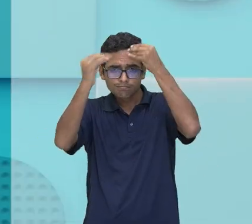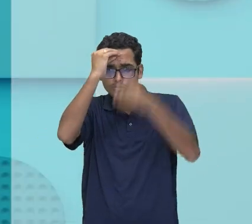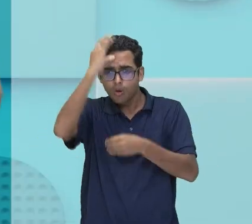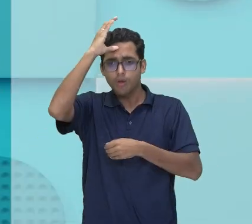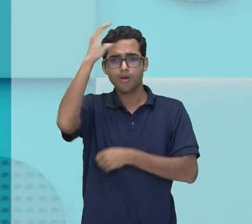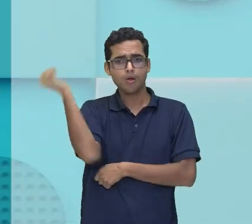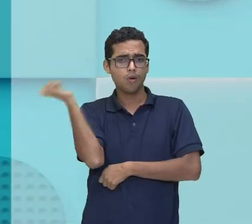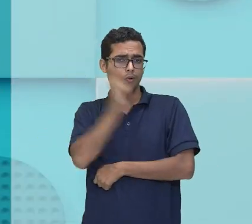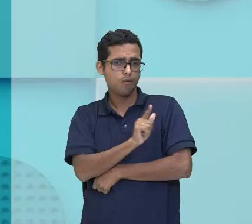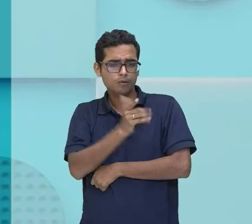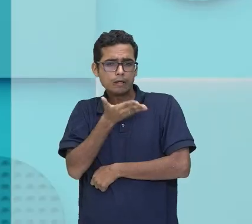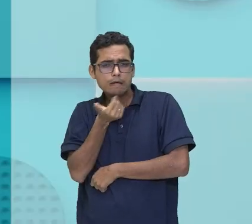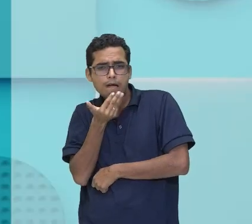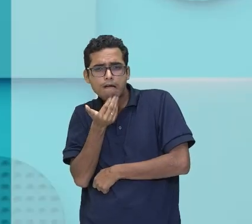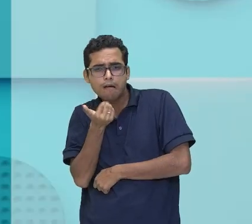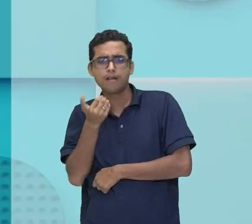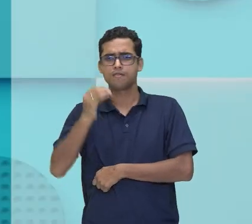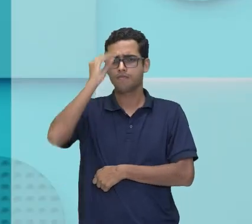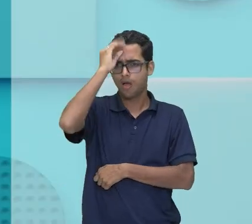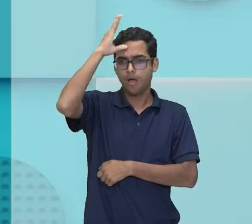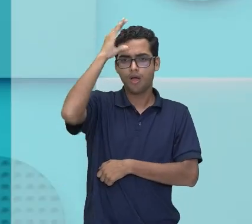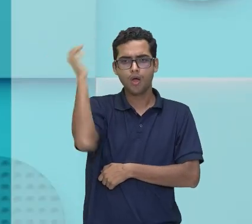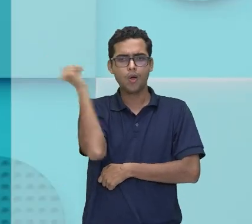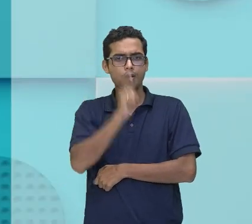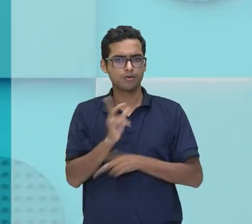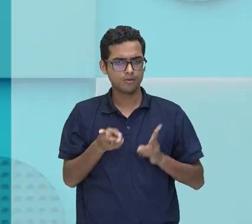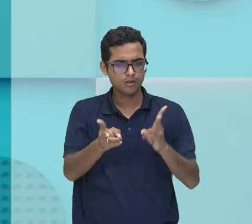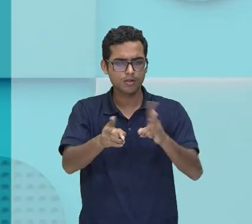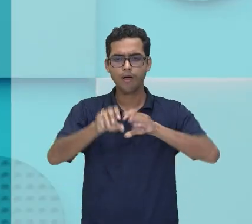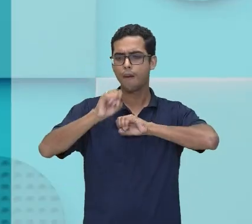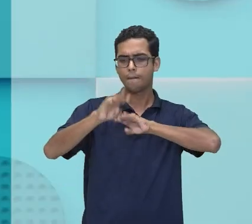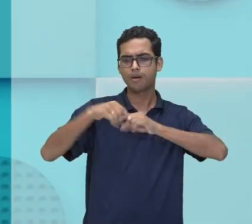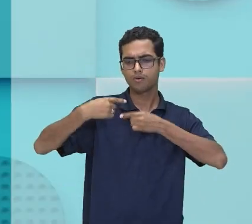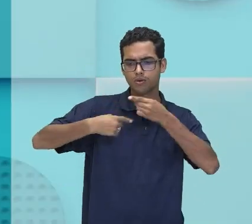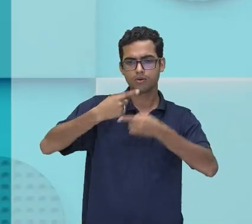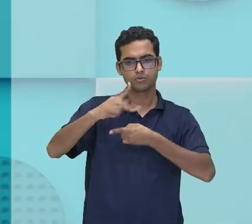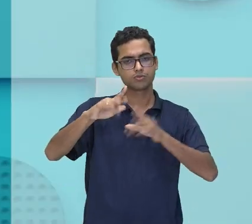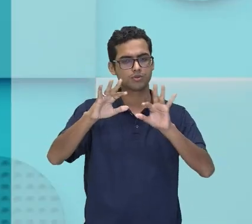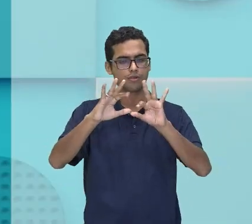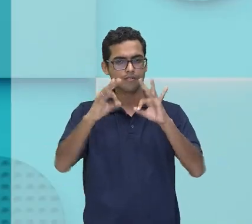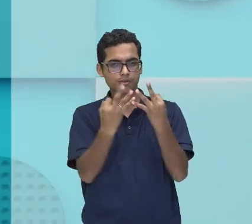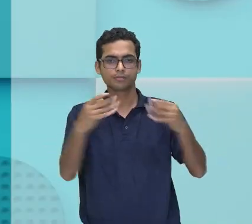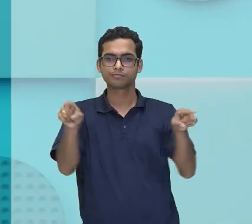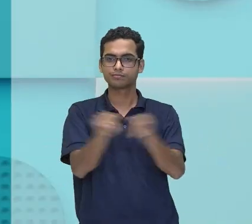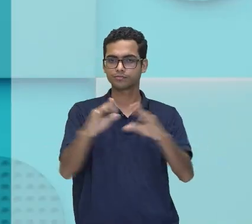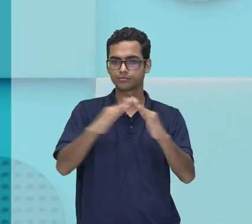vai levar esse conhecimento para casa. Vamos expandir aí, vai passando conhecimento. Certo? A